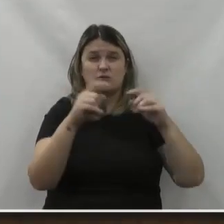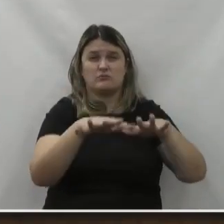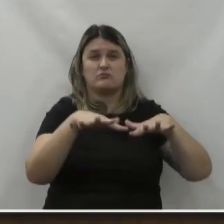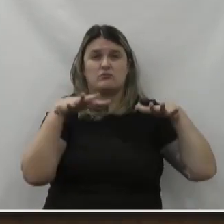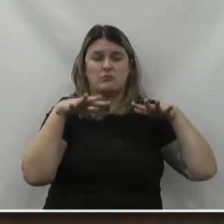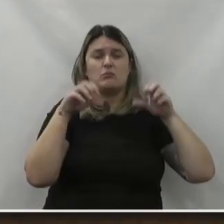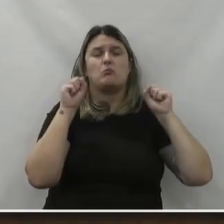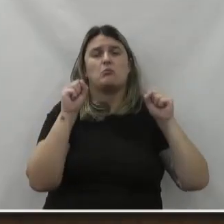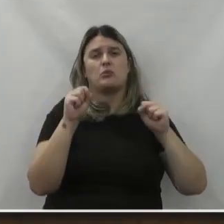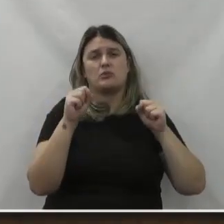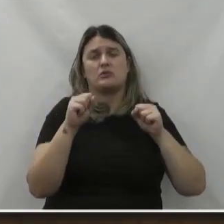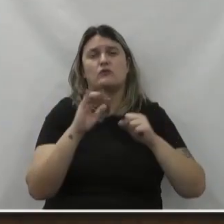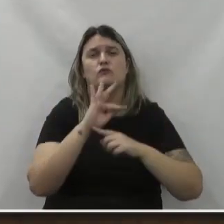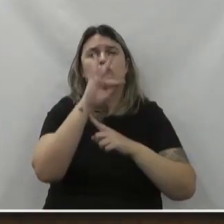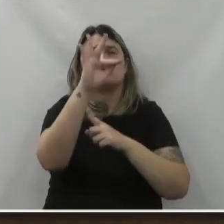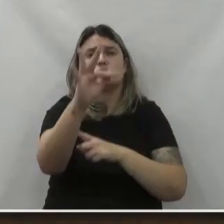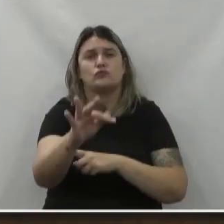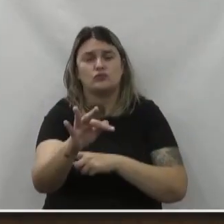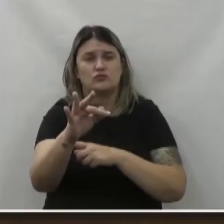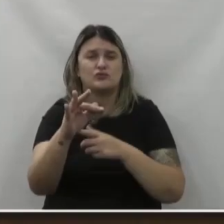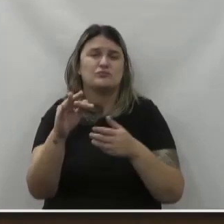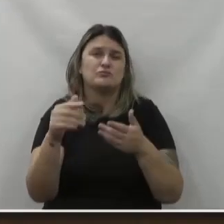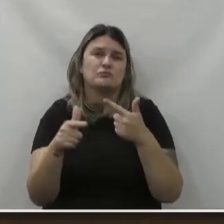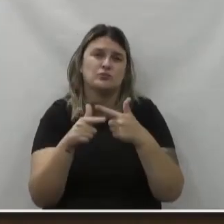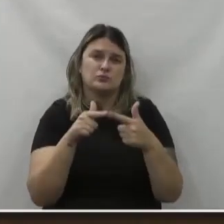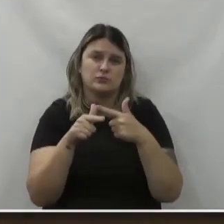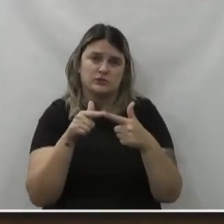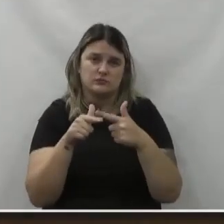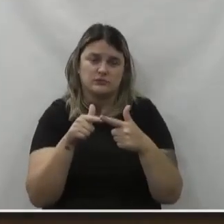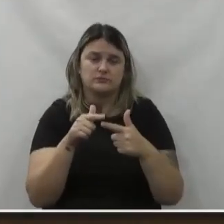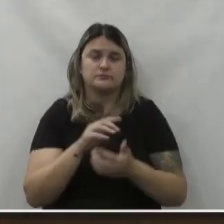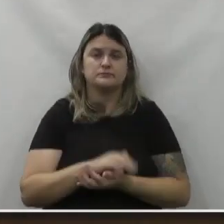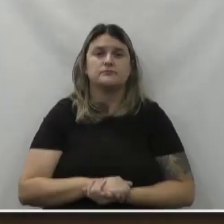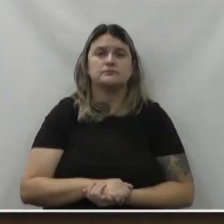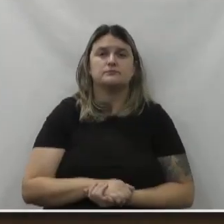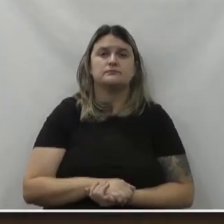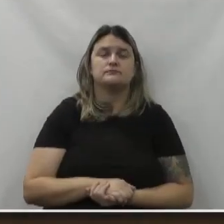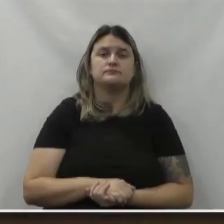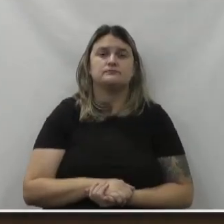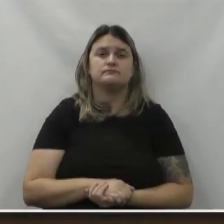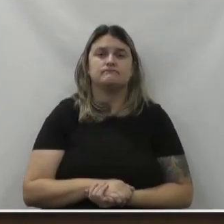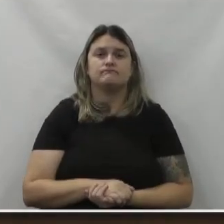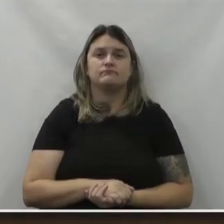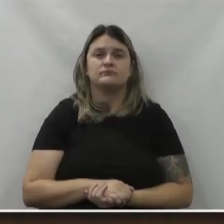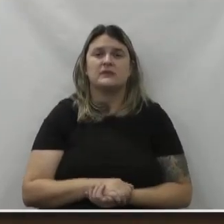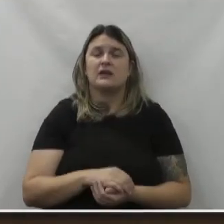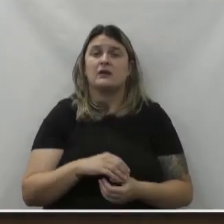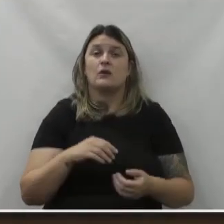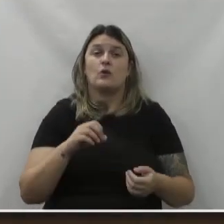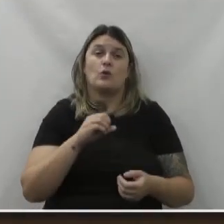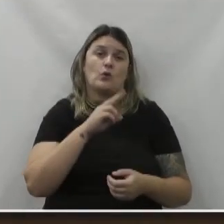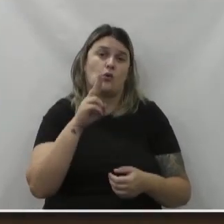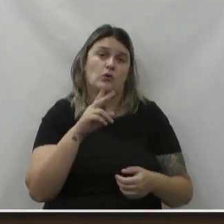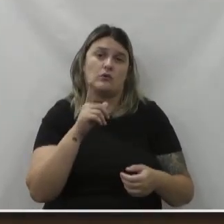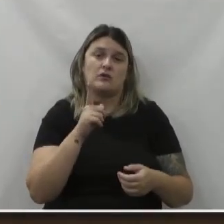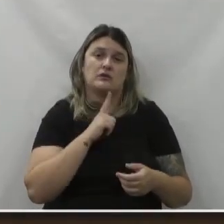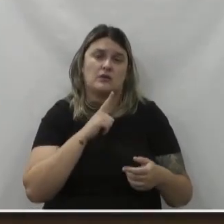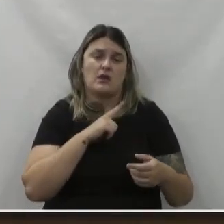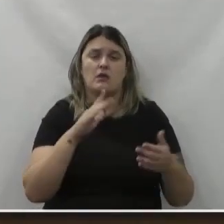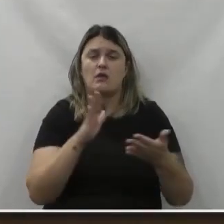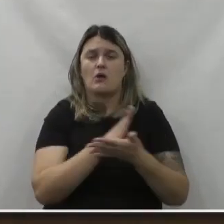pode comprometer o processo ou violar proteções legais. Impedimento legal.